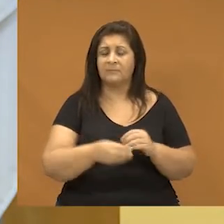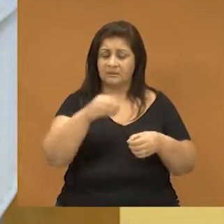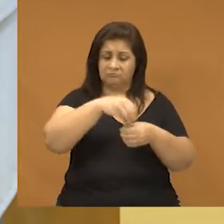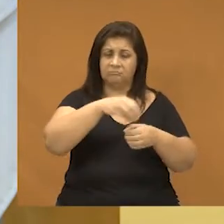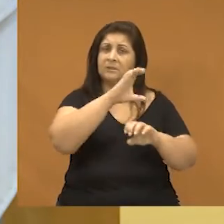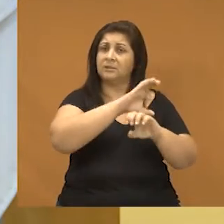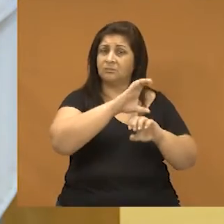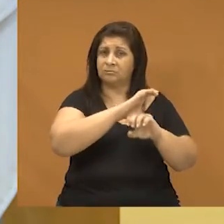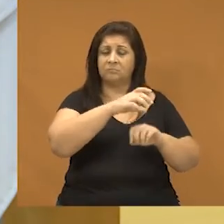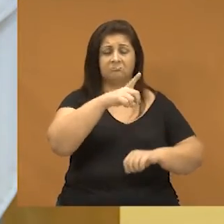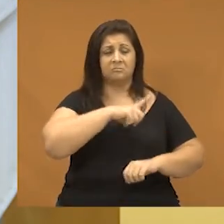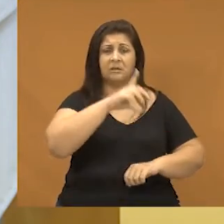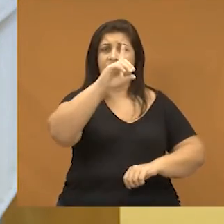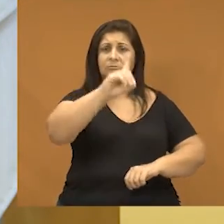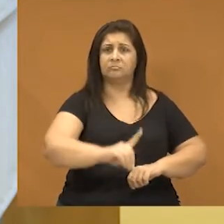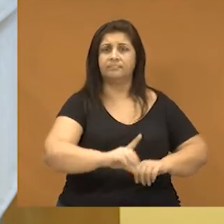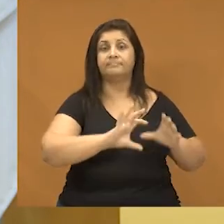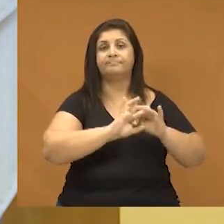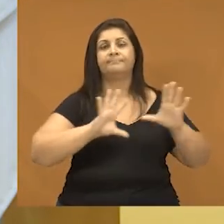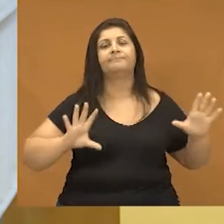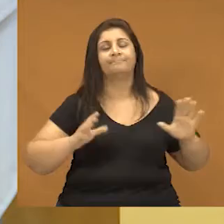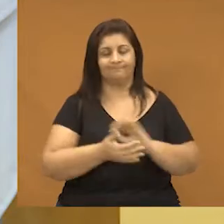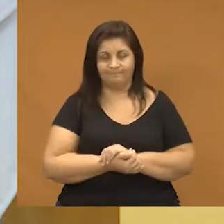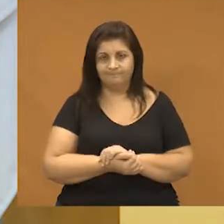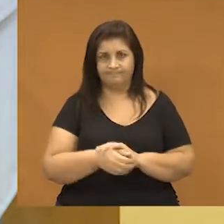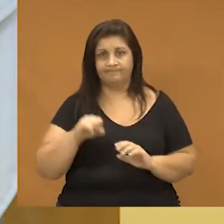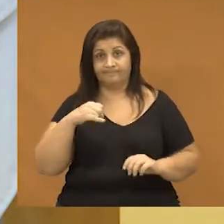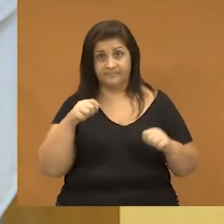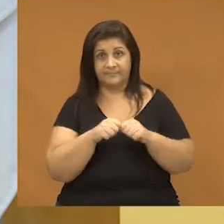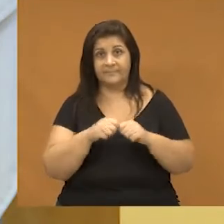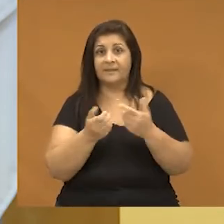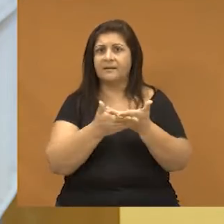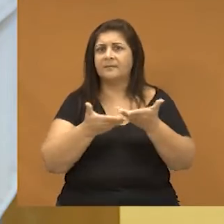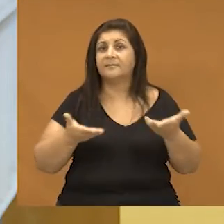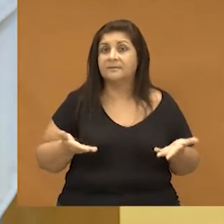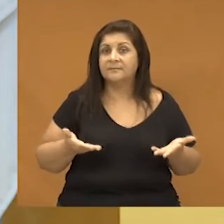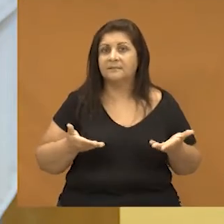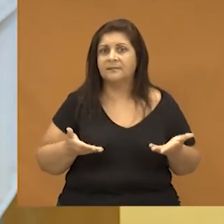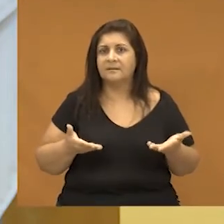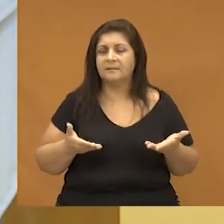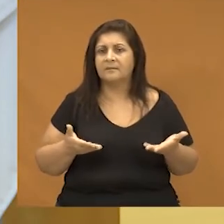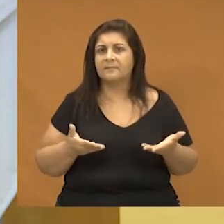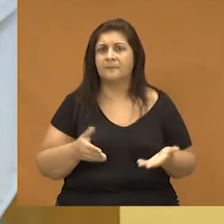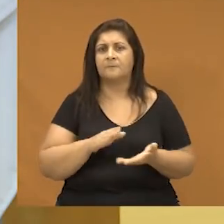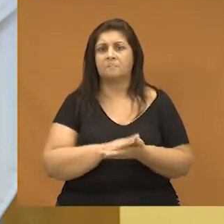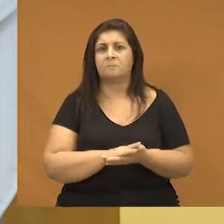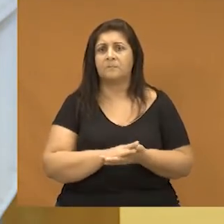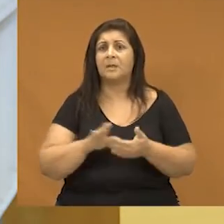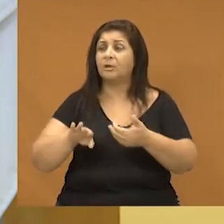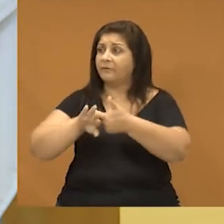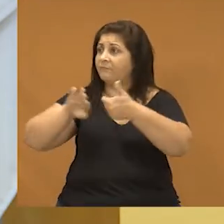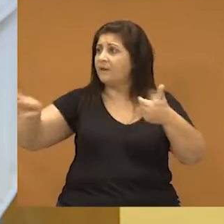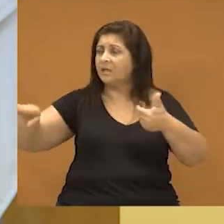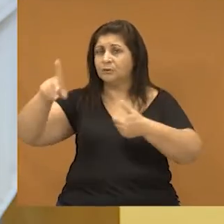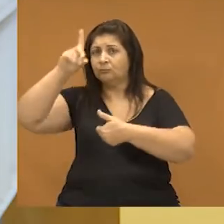à liberdade. E quando você faz isso, você retira esse paciente do atendimento